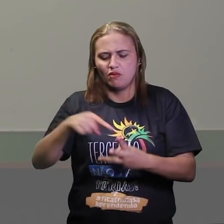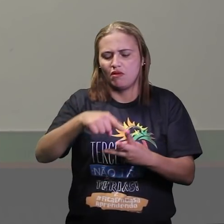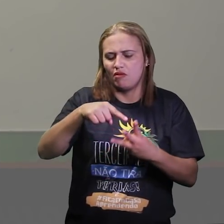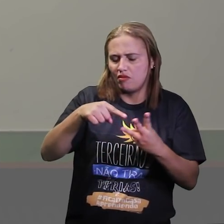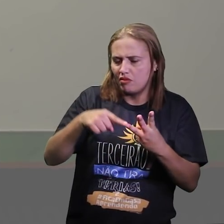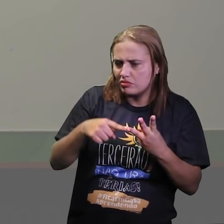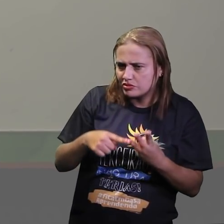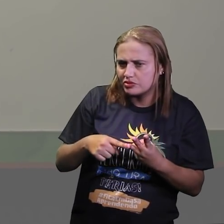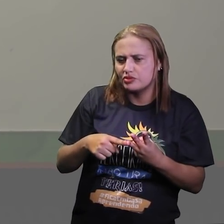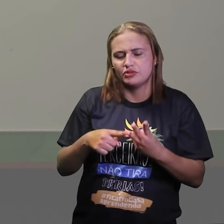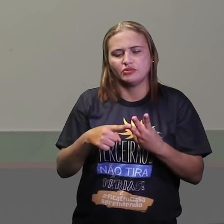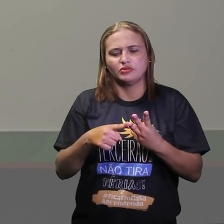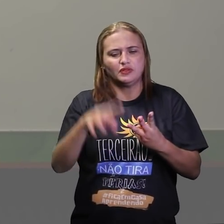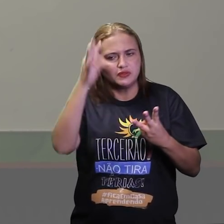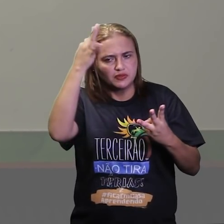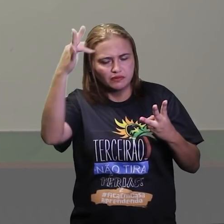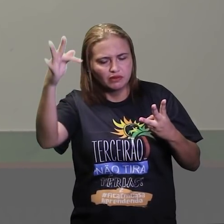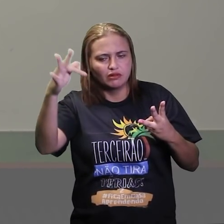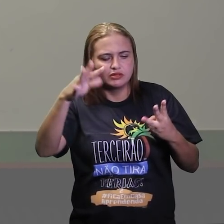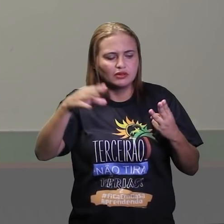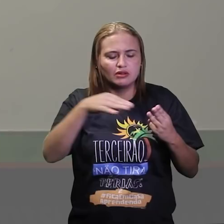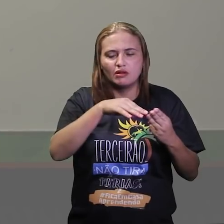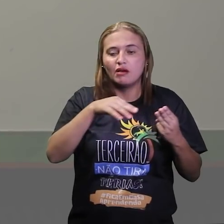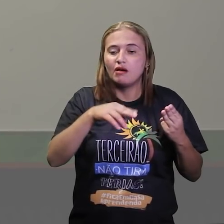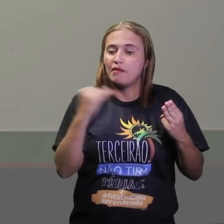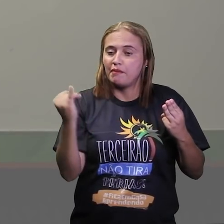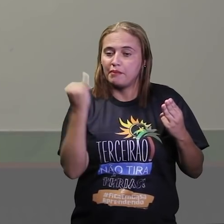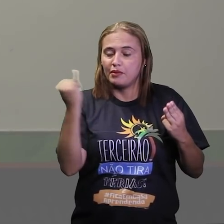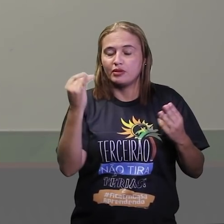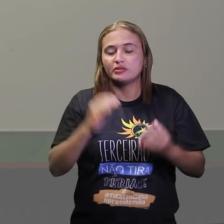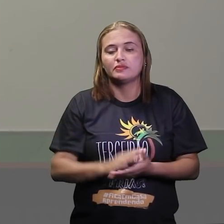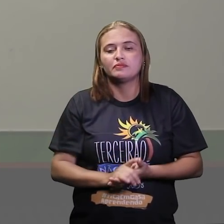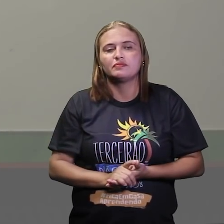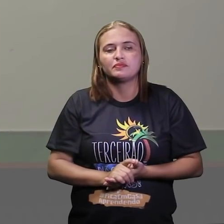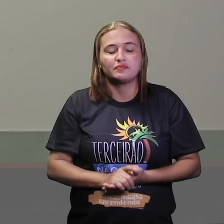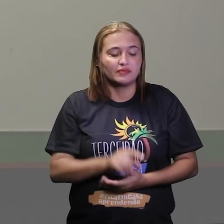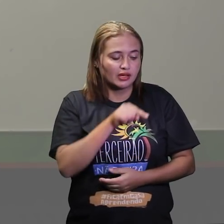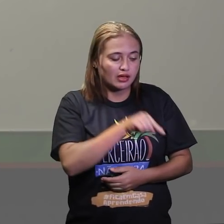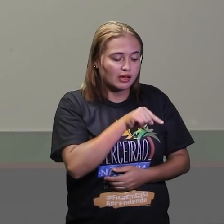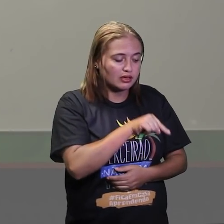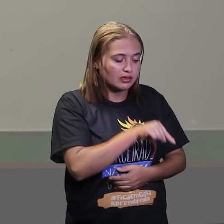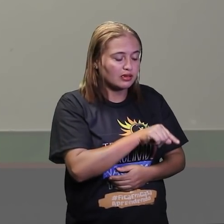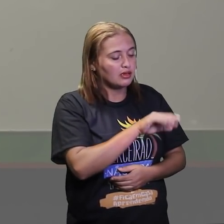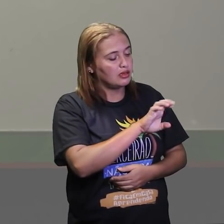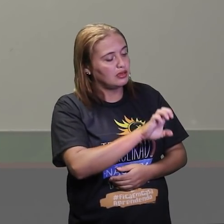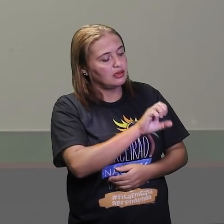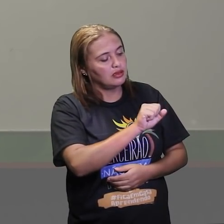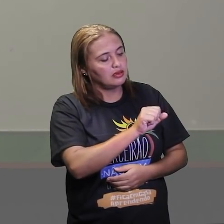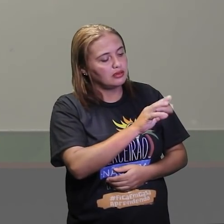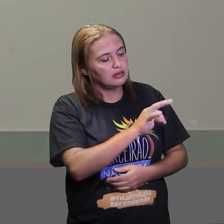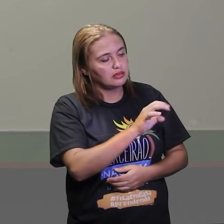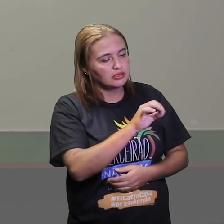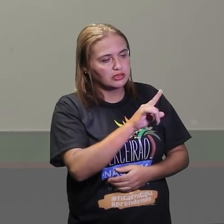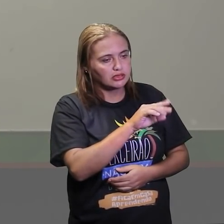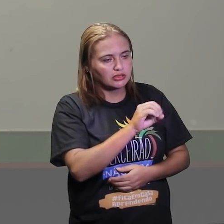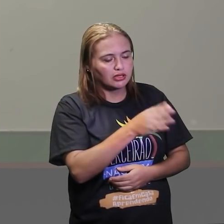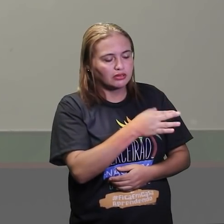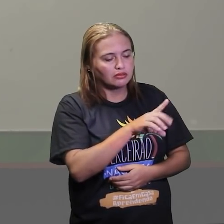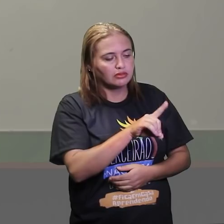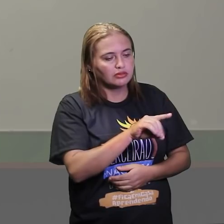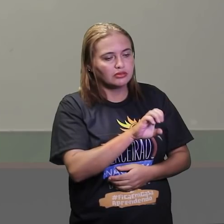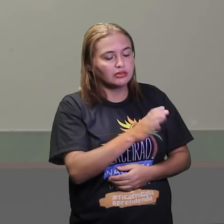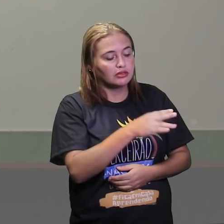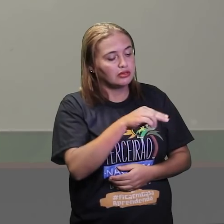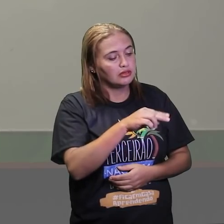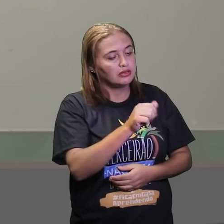mais por Locke, mas entra nos três. O grande dilema é que no estado de natureza, ou seja, antes o homem é mau para Hobbes,